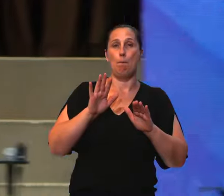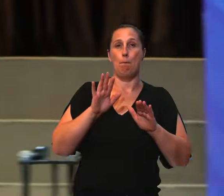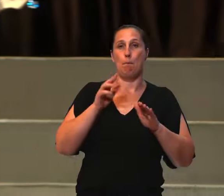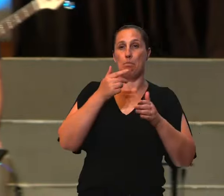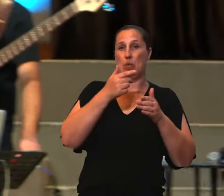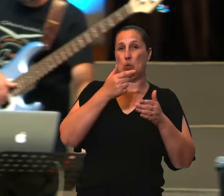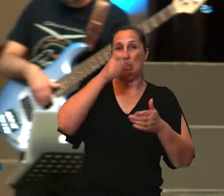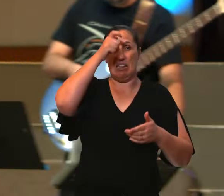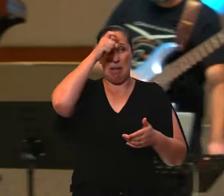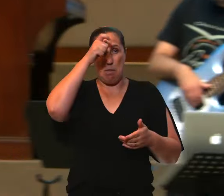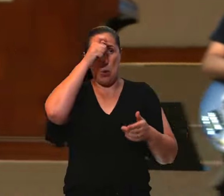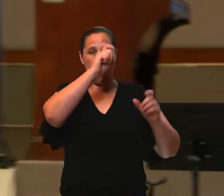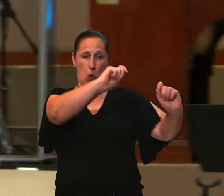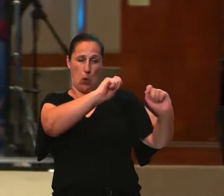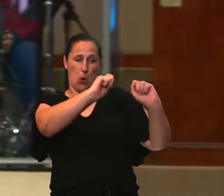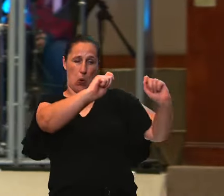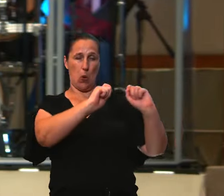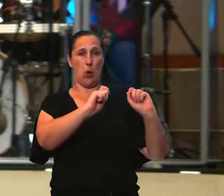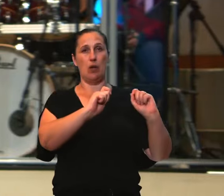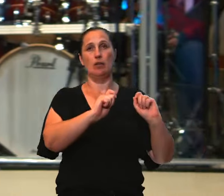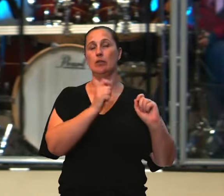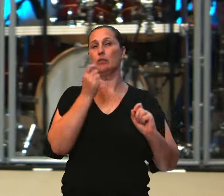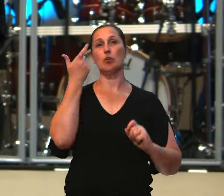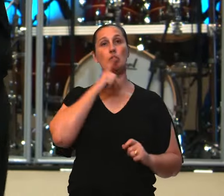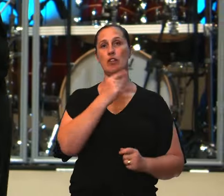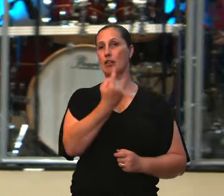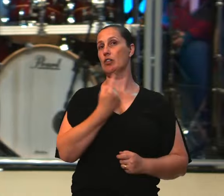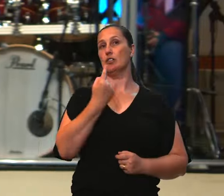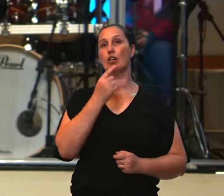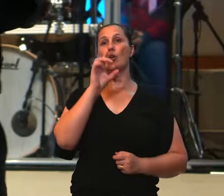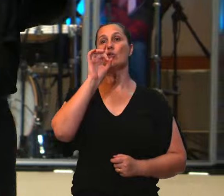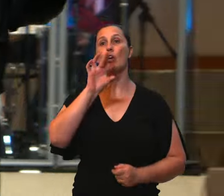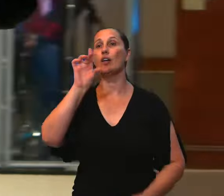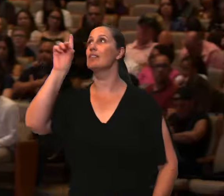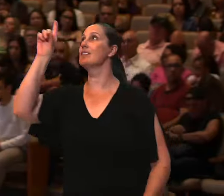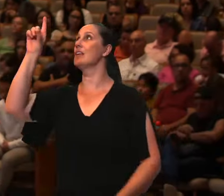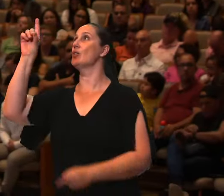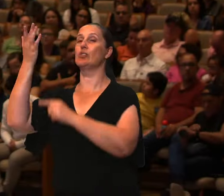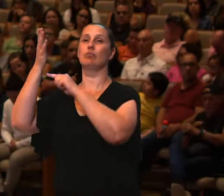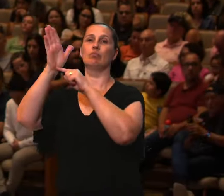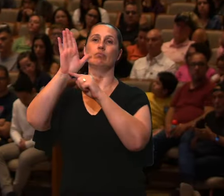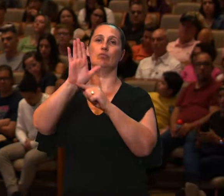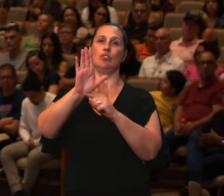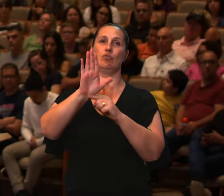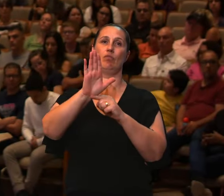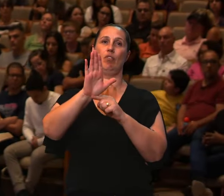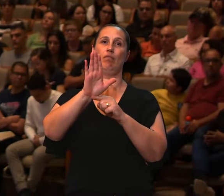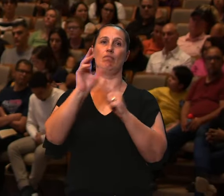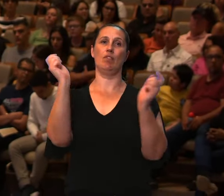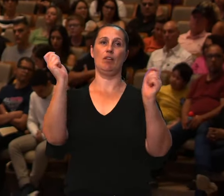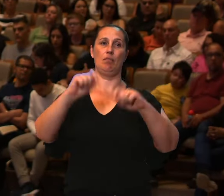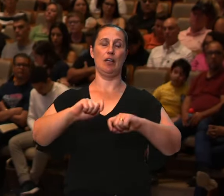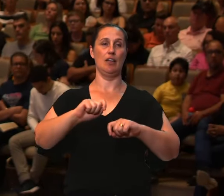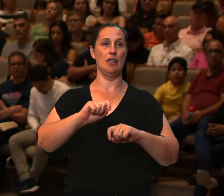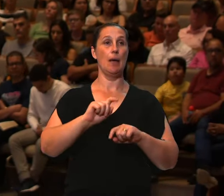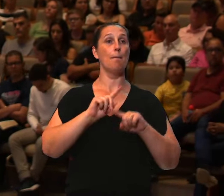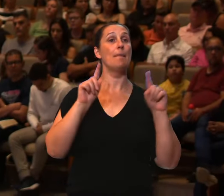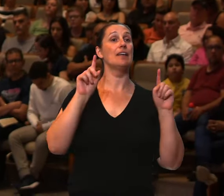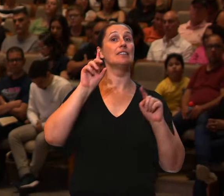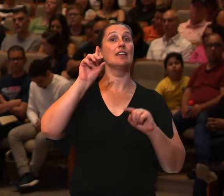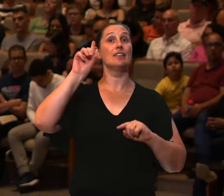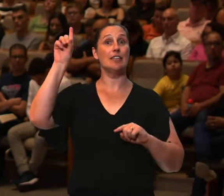você e você não consegue e não consegue mesmo só Deus pode fazer isso o que Deus espera de você que você